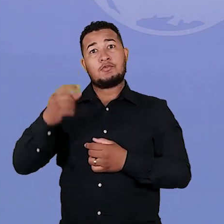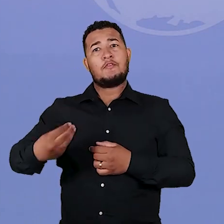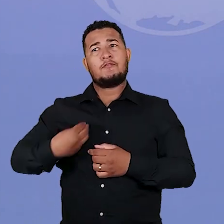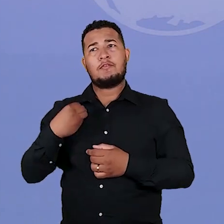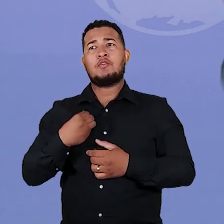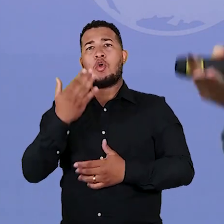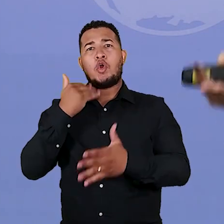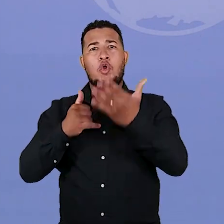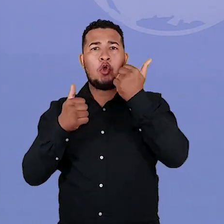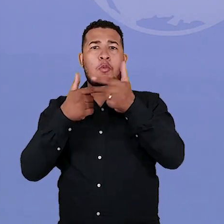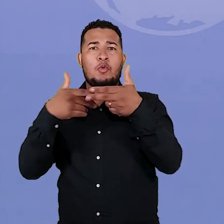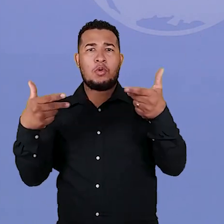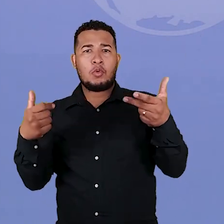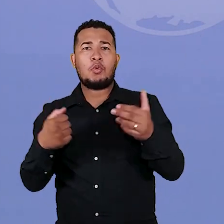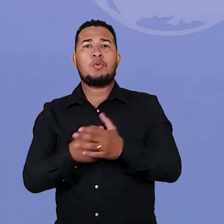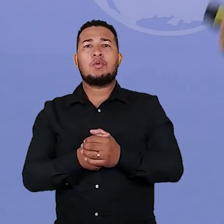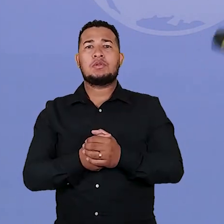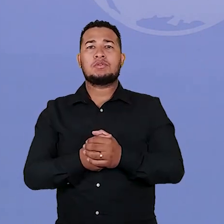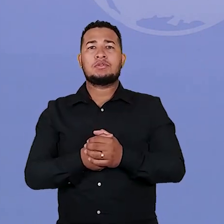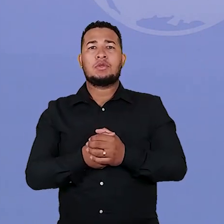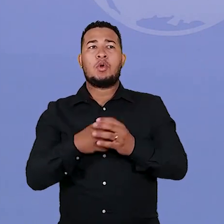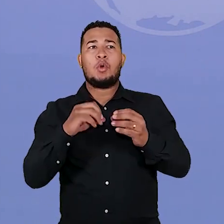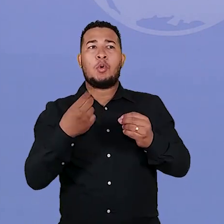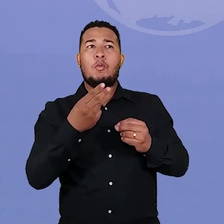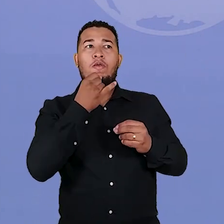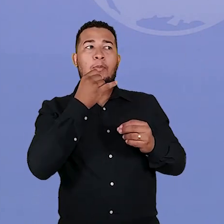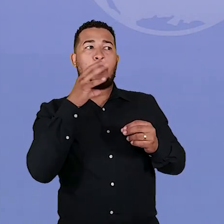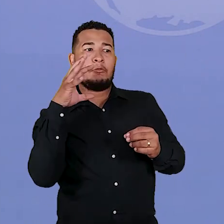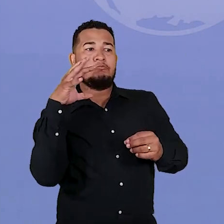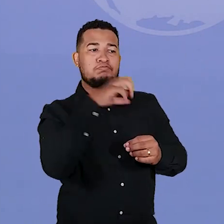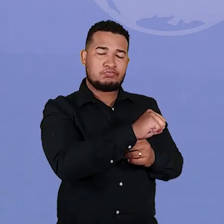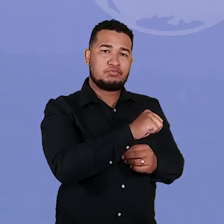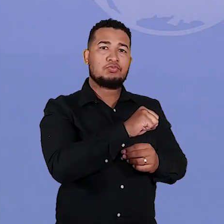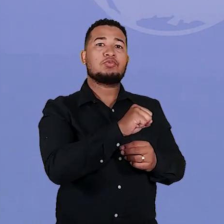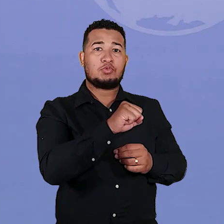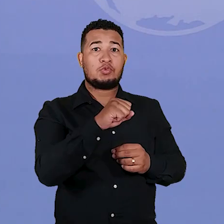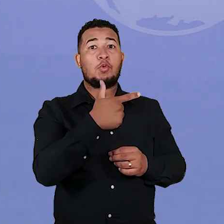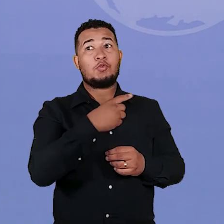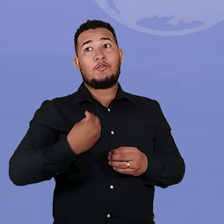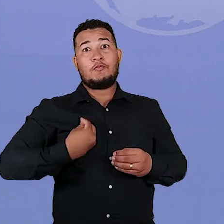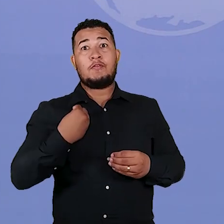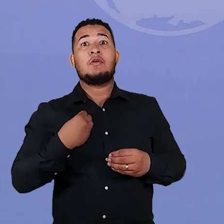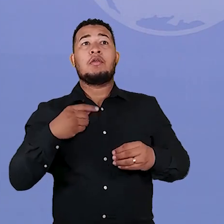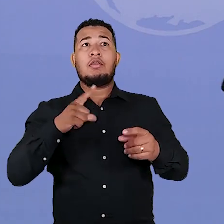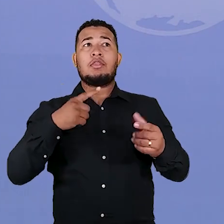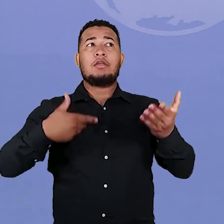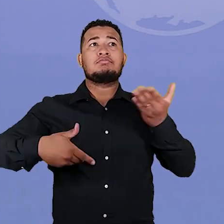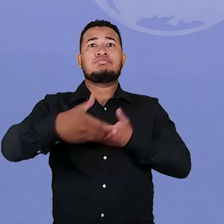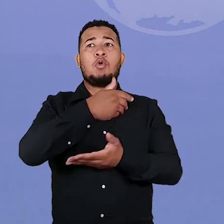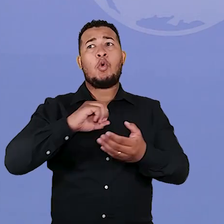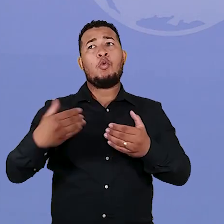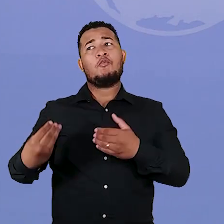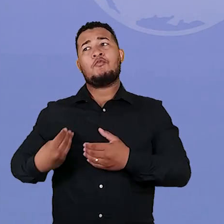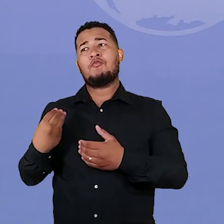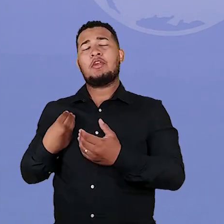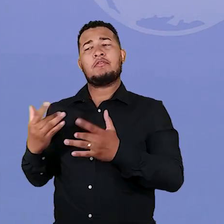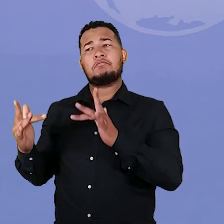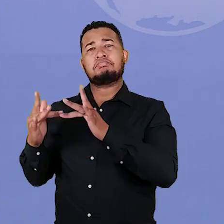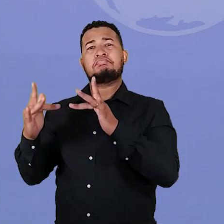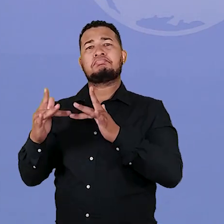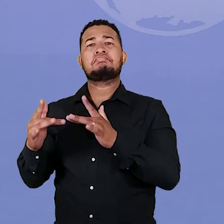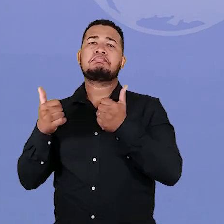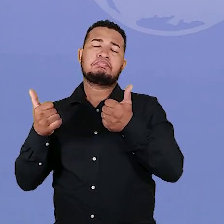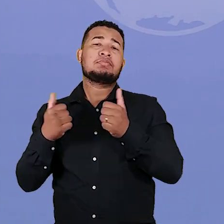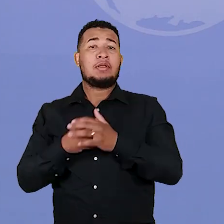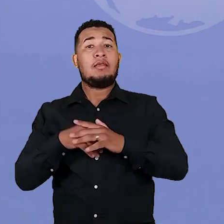ser vivo, ele come alguma coisa, um outro ser vivo, ou ele é predado por outro ser vivo, né? Ou ele vive em harmonia com outras espécies.